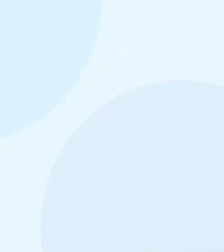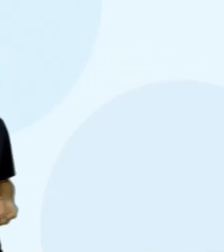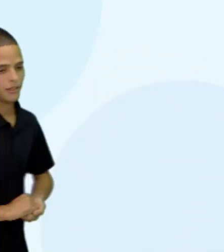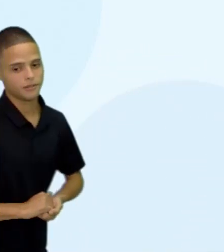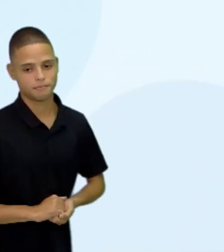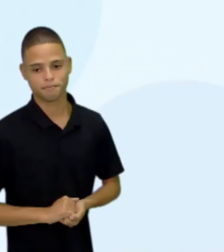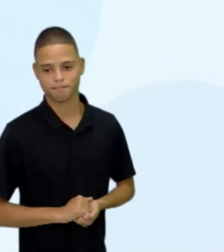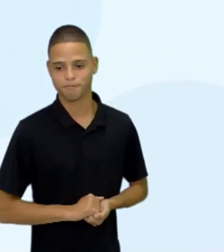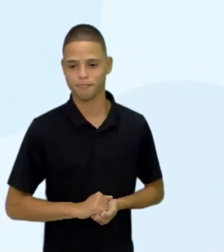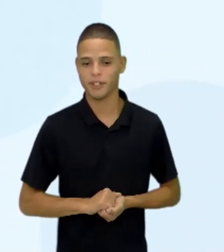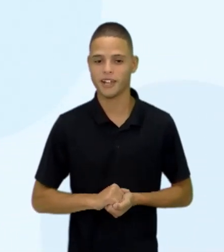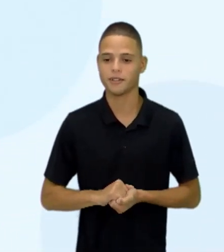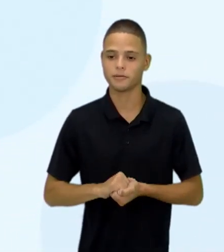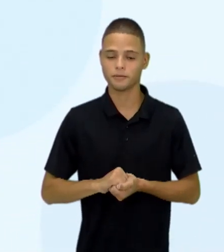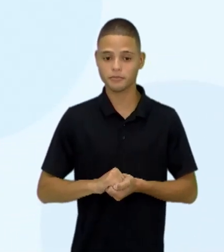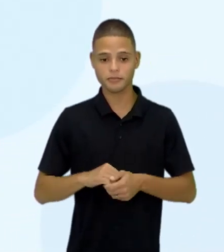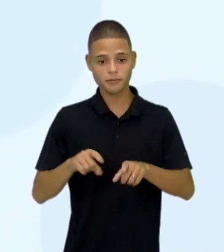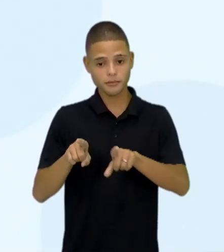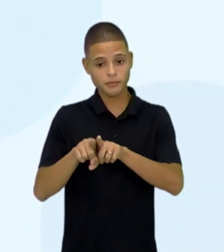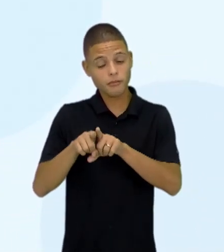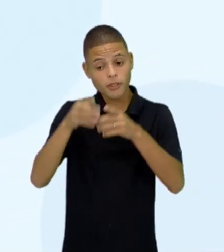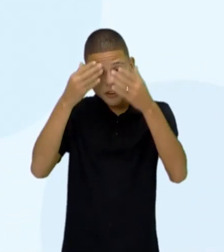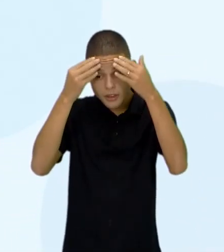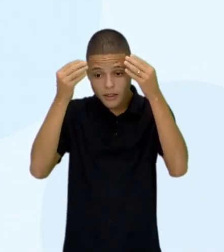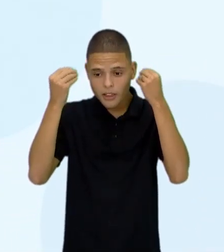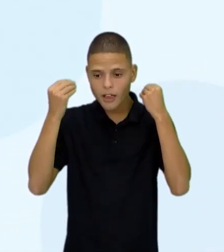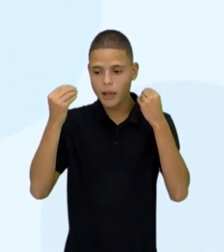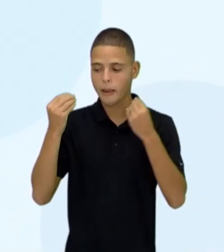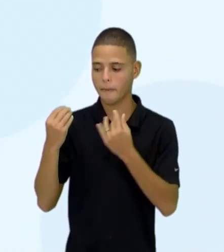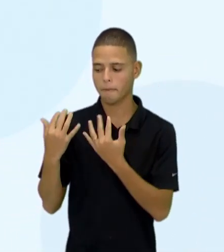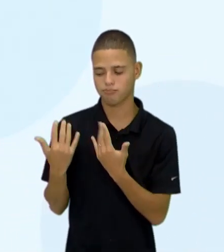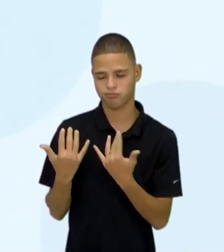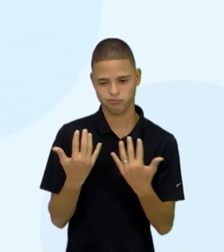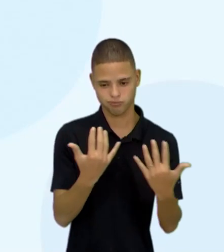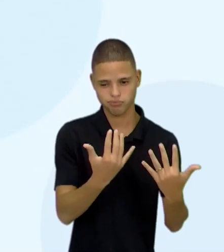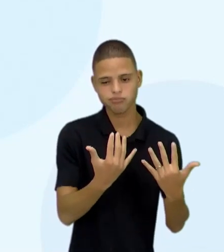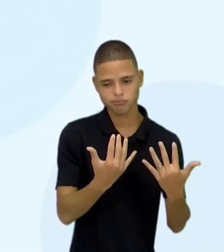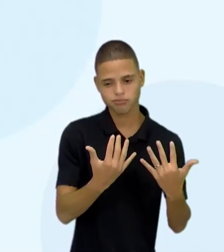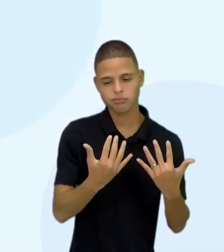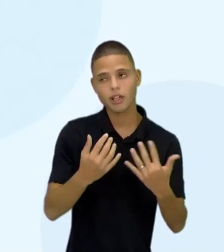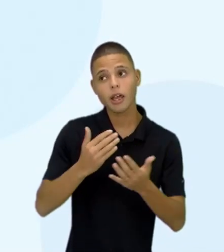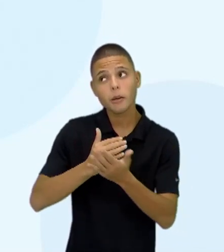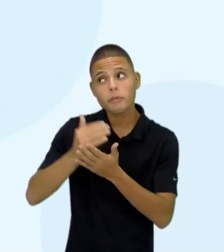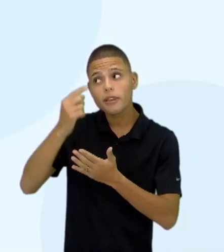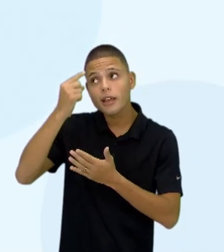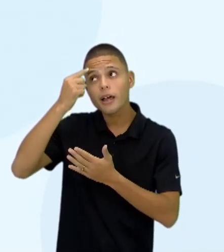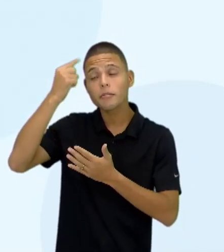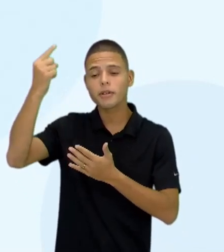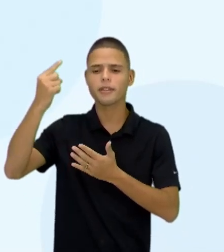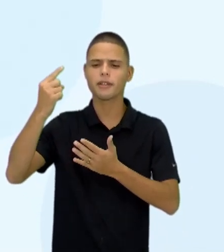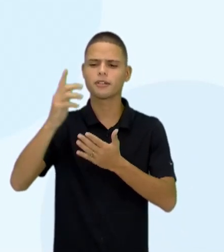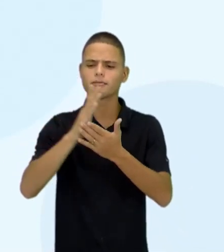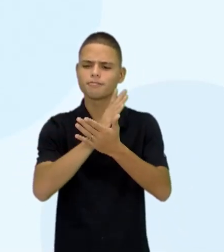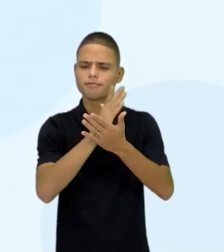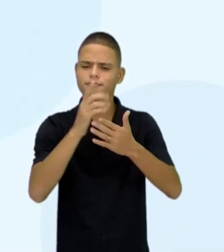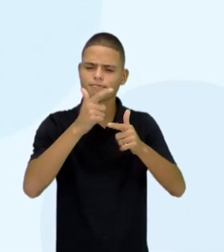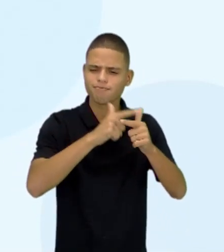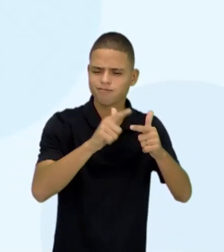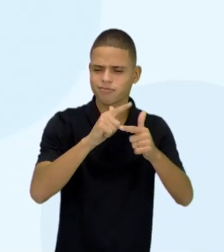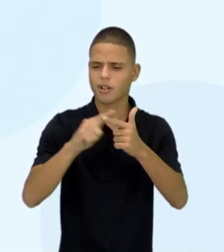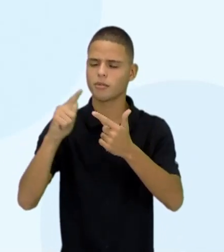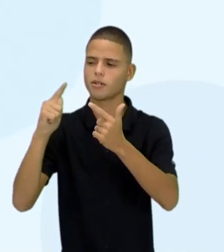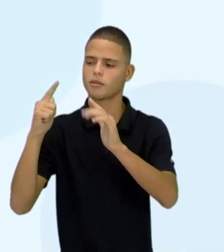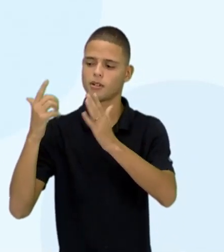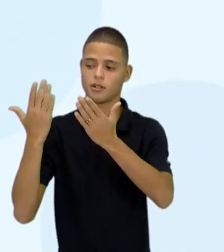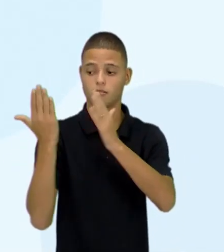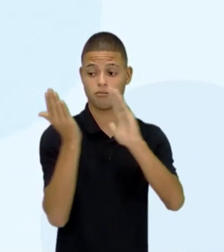Basta esquecer os morcegos e as plantas, temporariamente, e pensar no desastre ecológico que